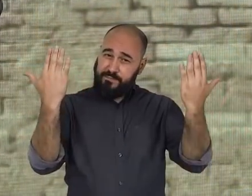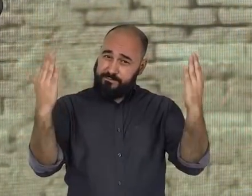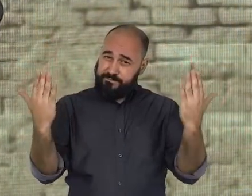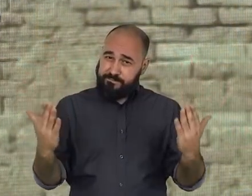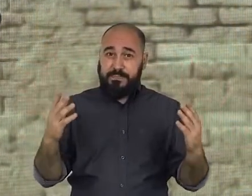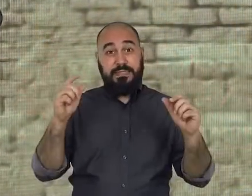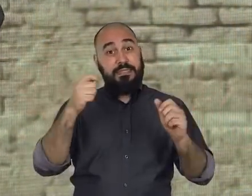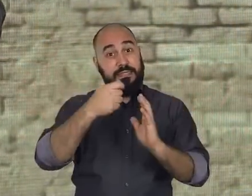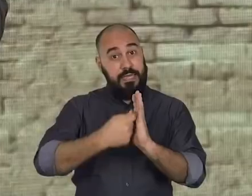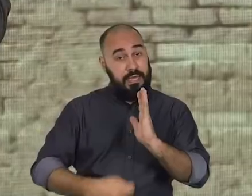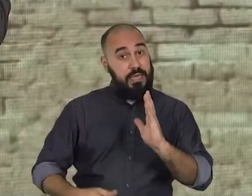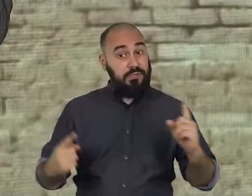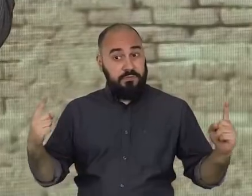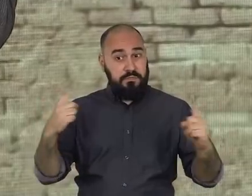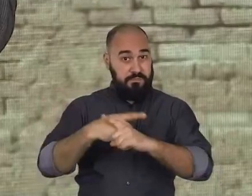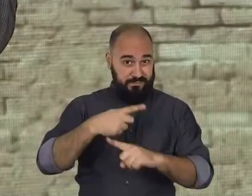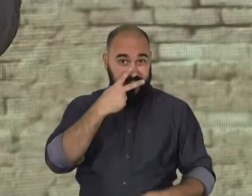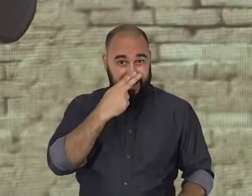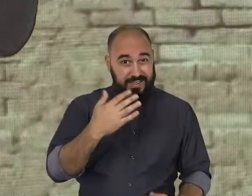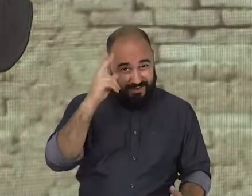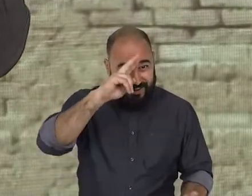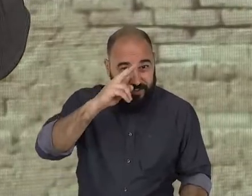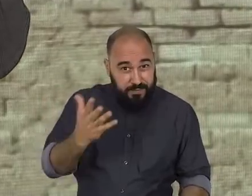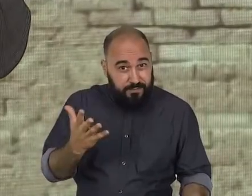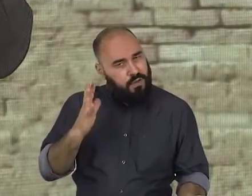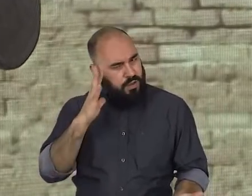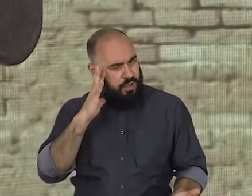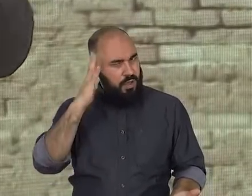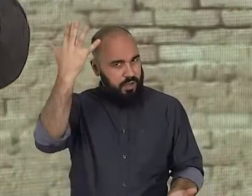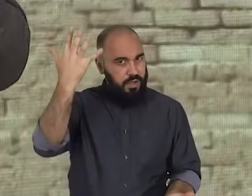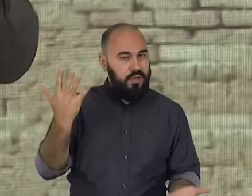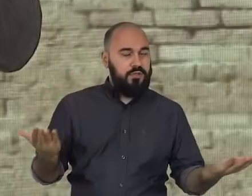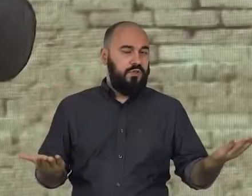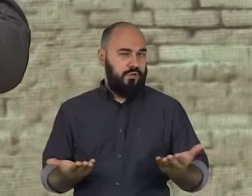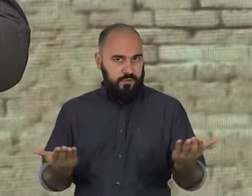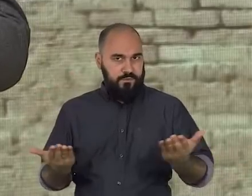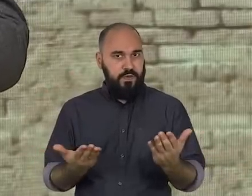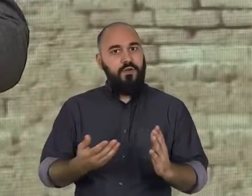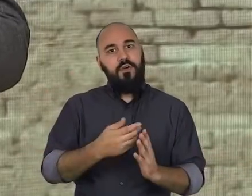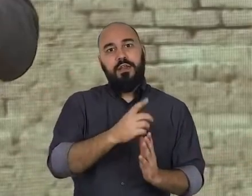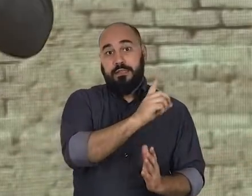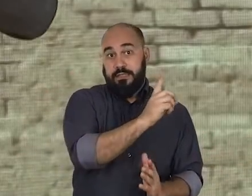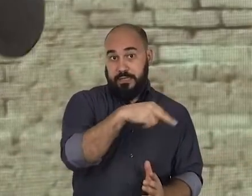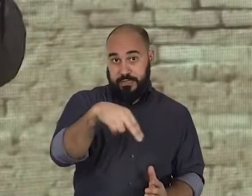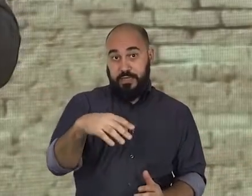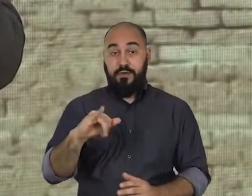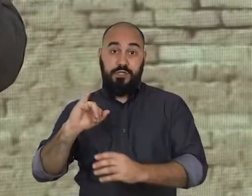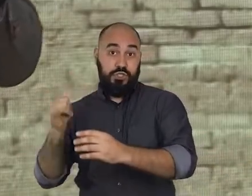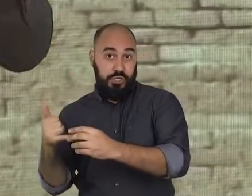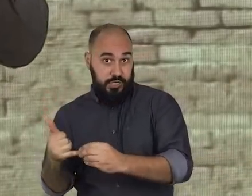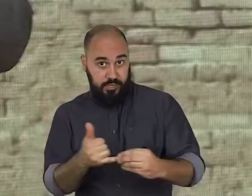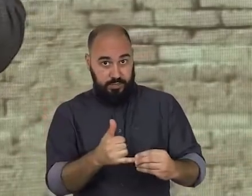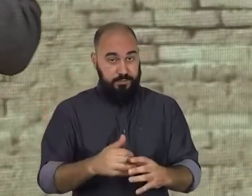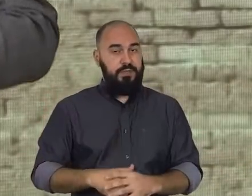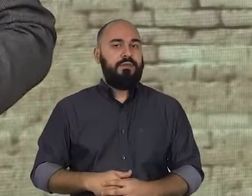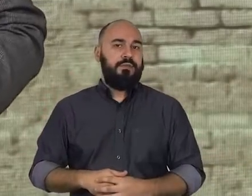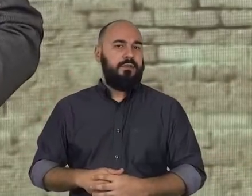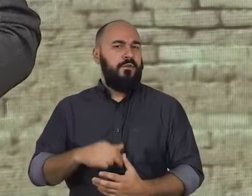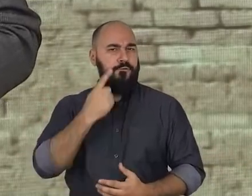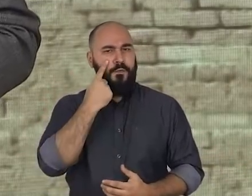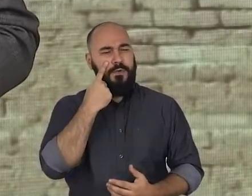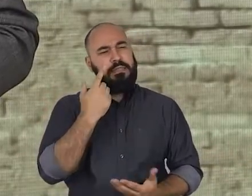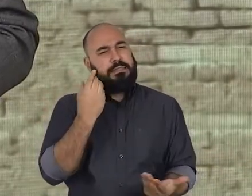vamos tentar resolver aquela incongruência cronológica das passagens que eu mostrei de Daniel e Jeremias, tá bom? Agora que você já sabe disso, vamos